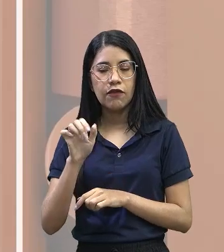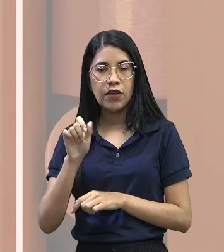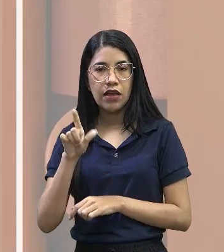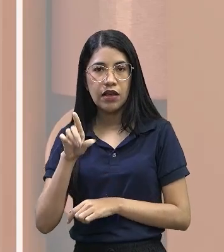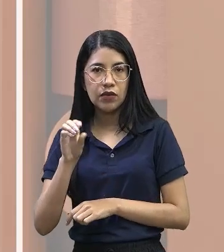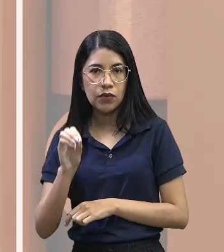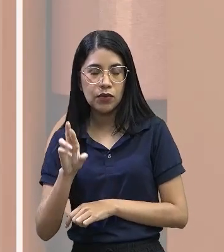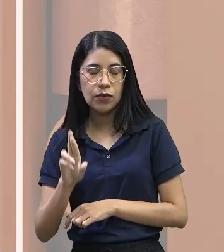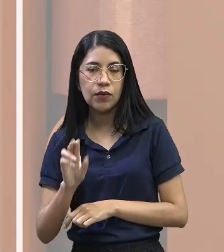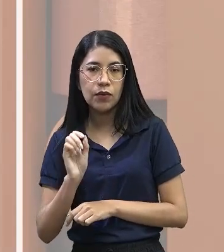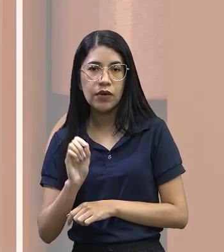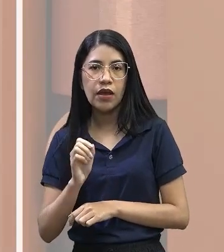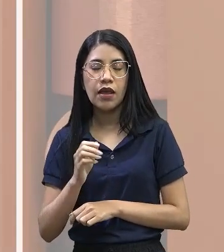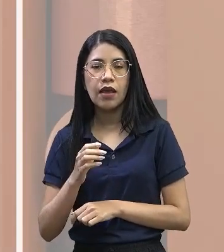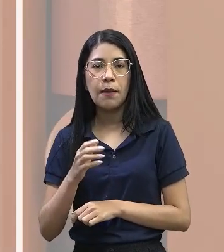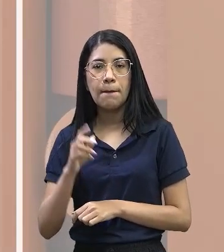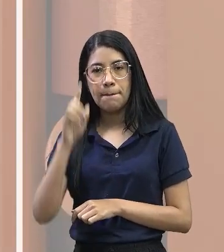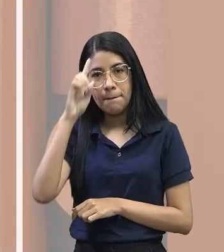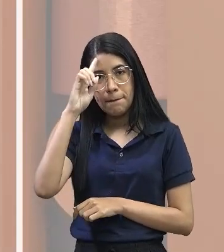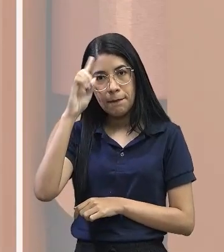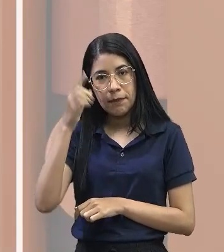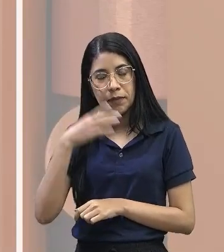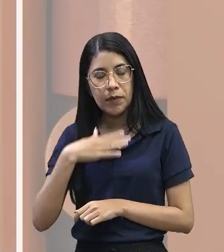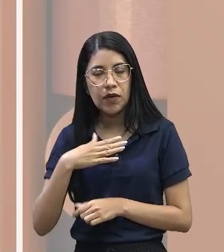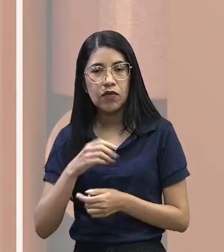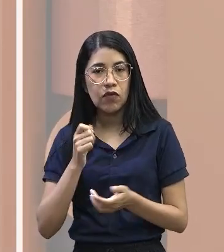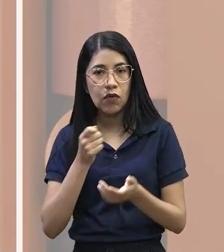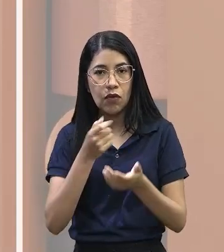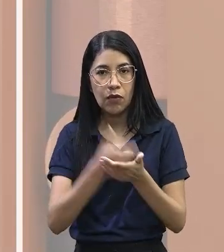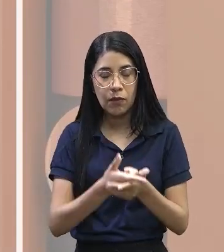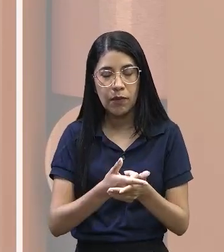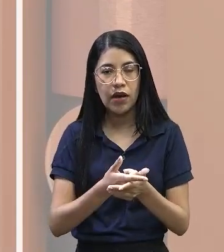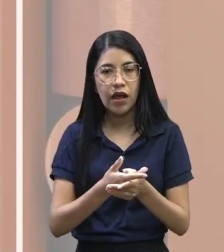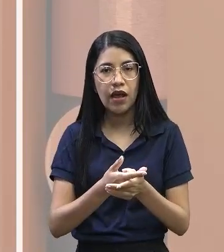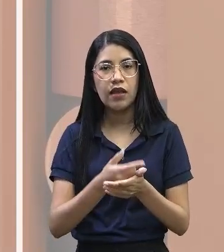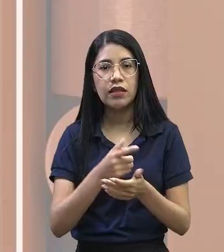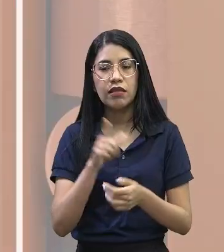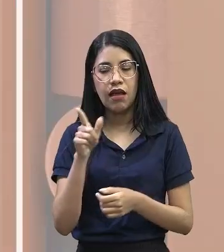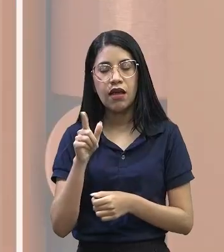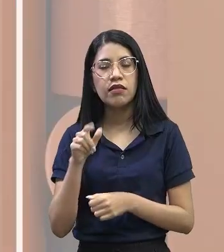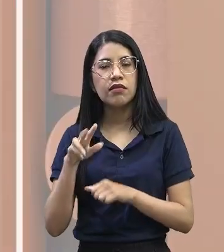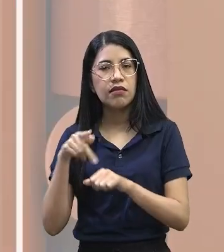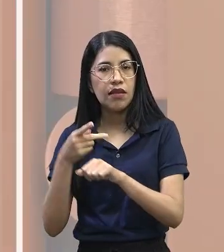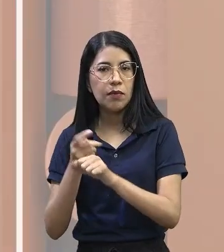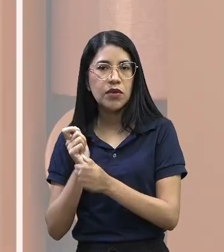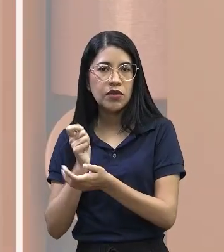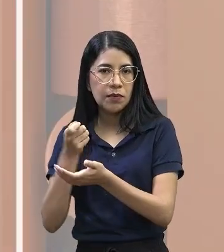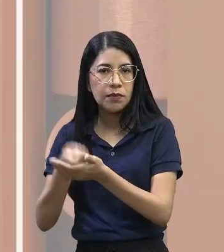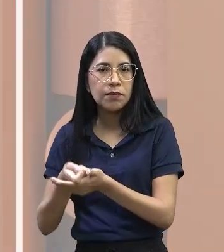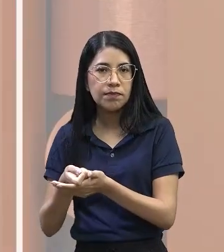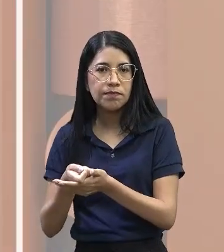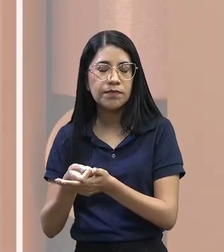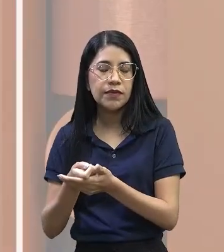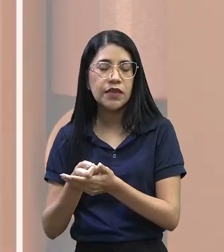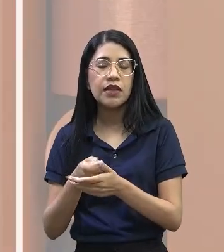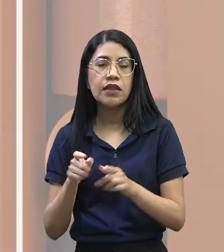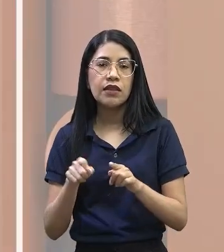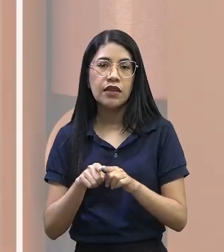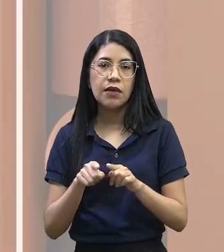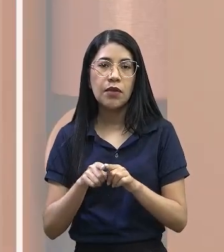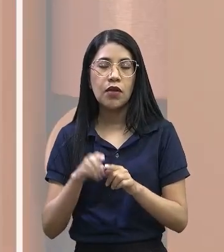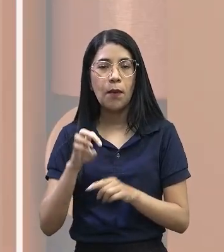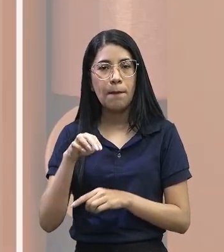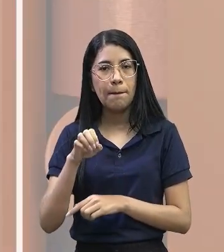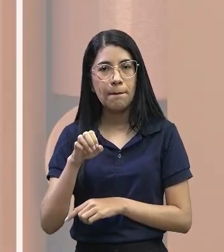vende fiado, de meu patrão. Vou comprar, vou pegar fiado lá no meu patrão. E essa condição de meu